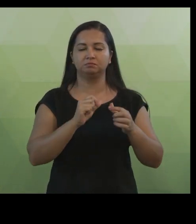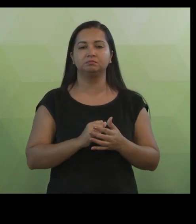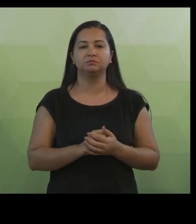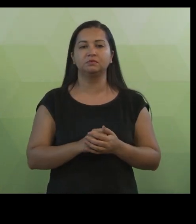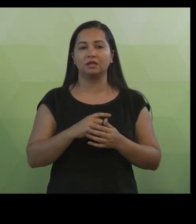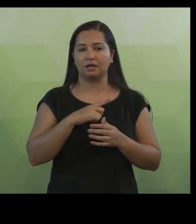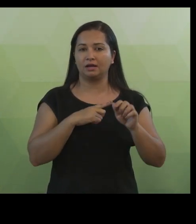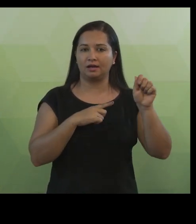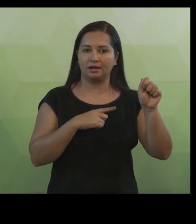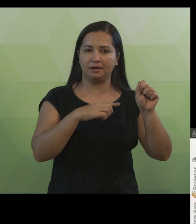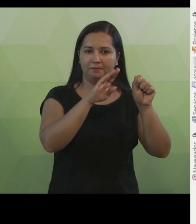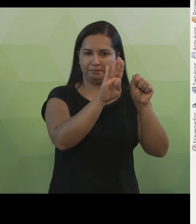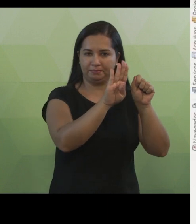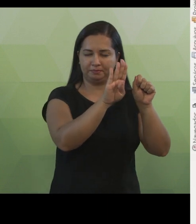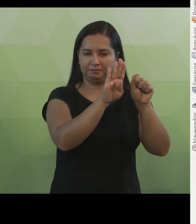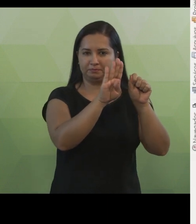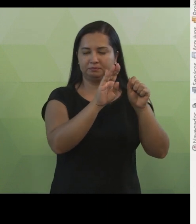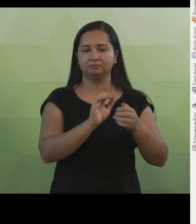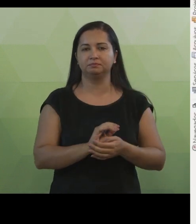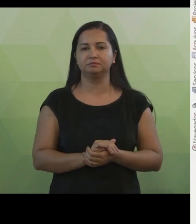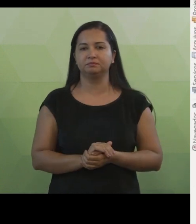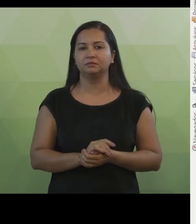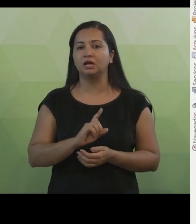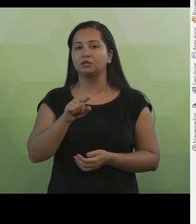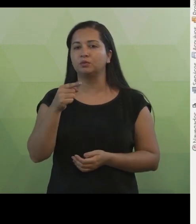explícita. Vamos ver como isso acontece.